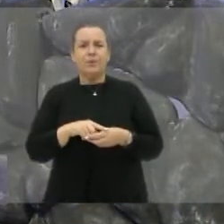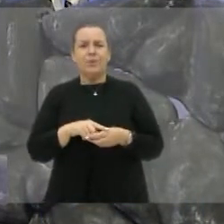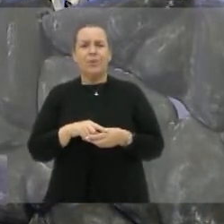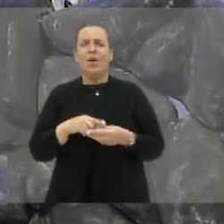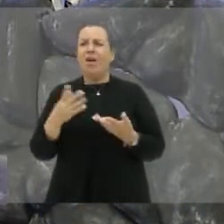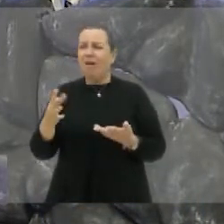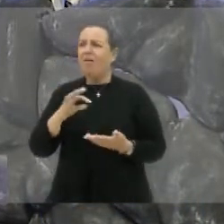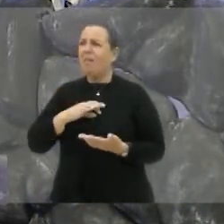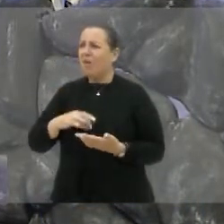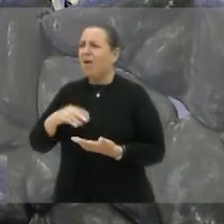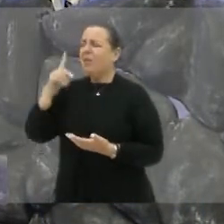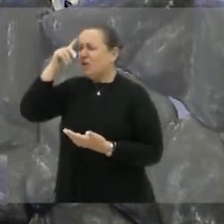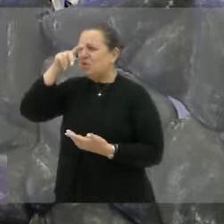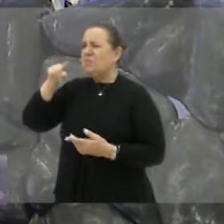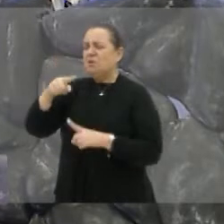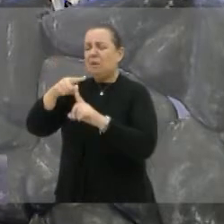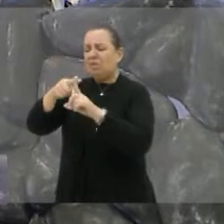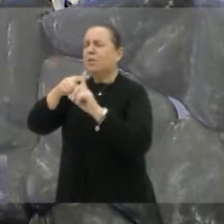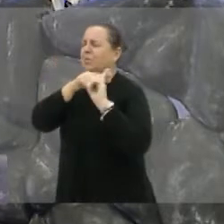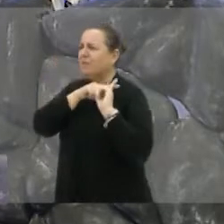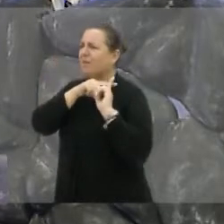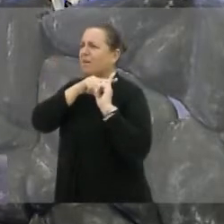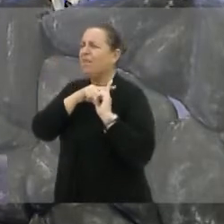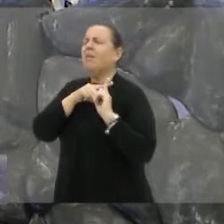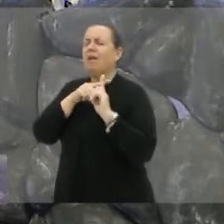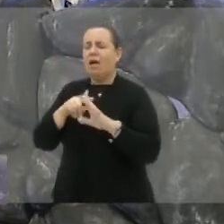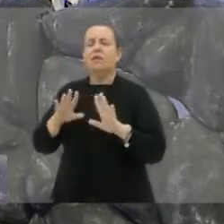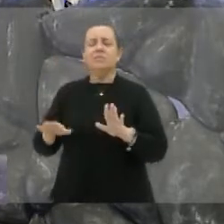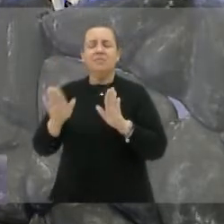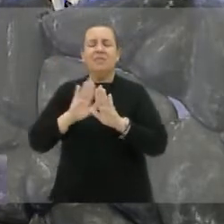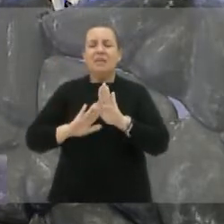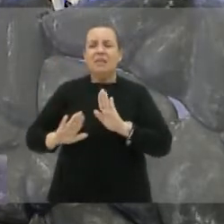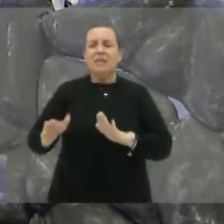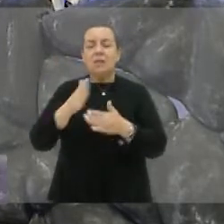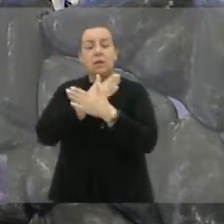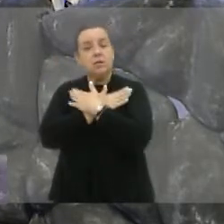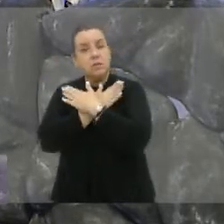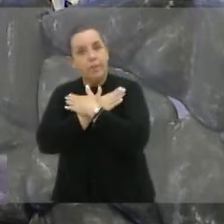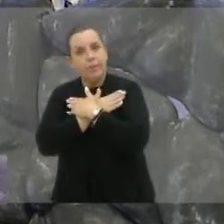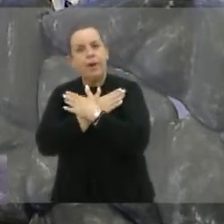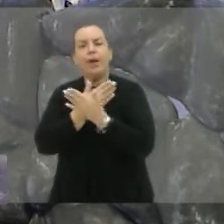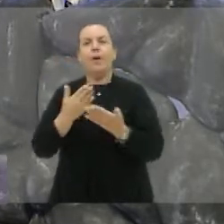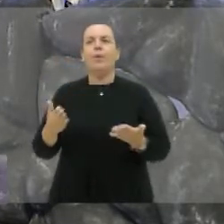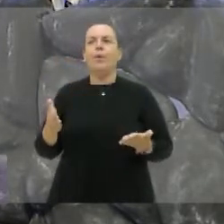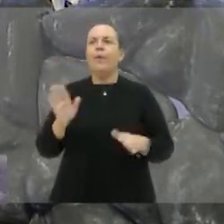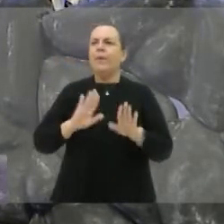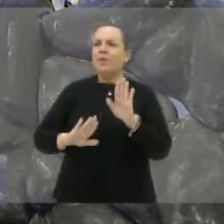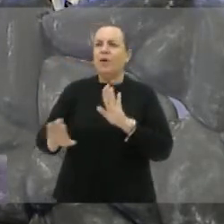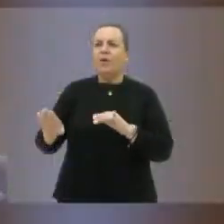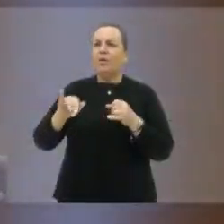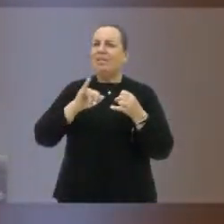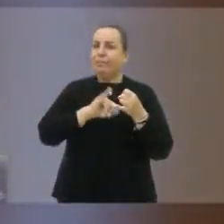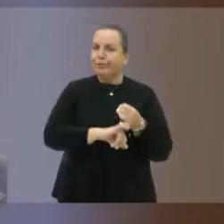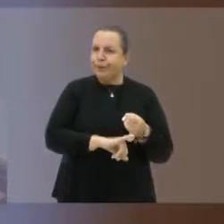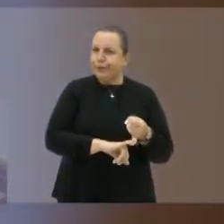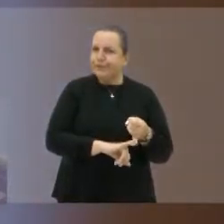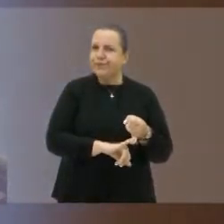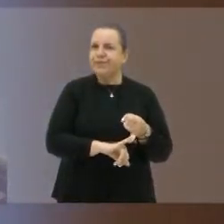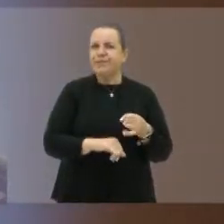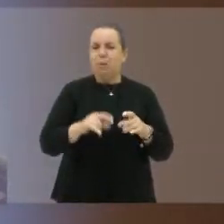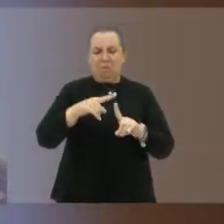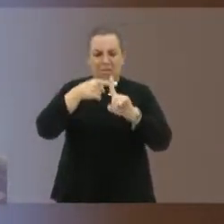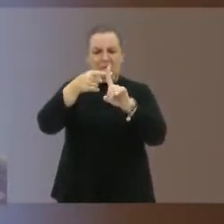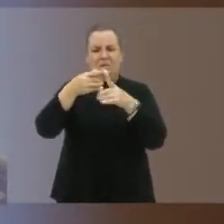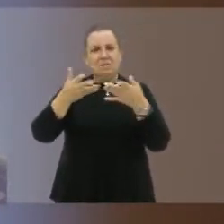difícil carregar essa pesadíssima cruz, talvez do desemprego, talvez da traição. Que cruz é